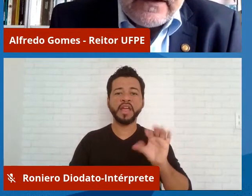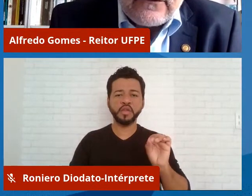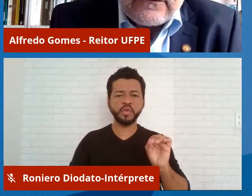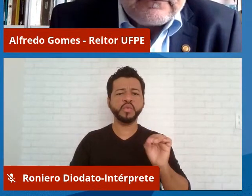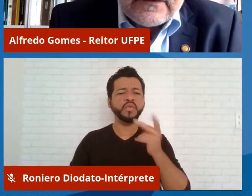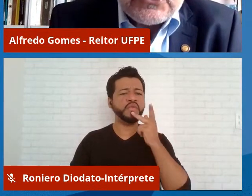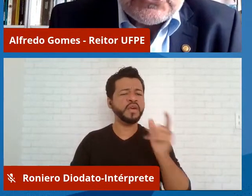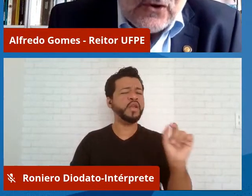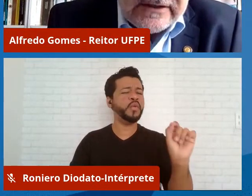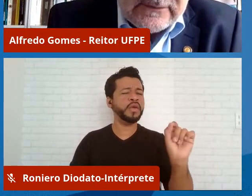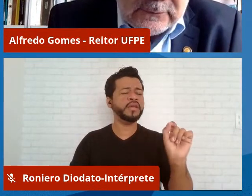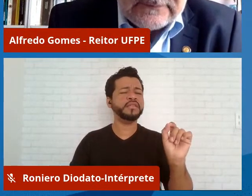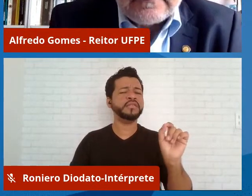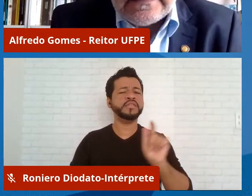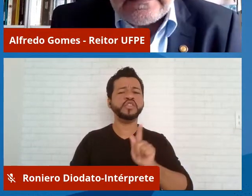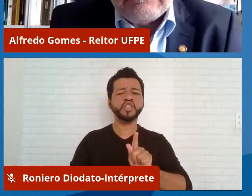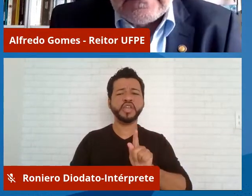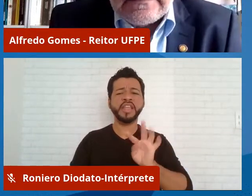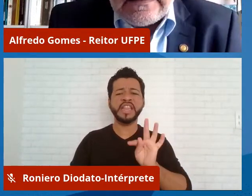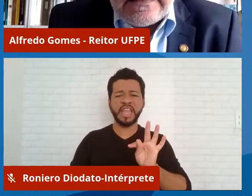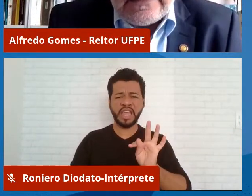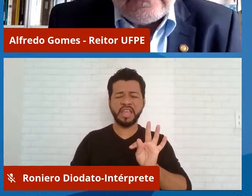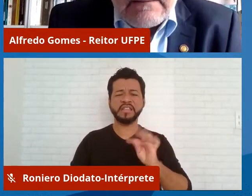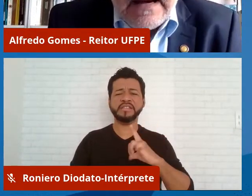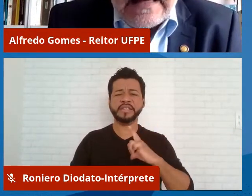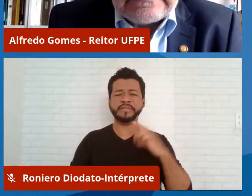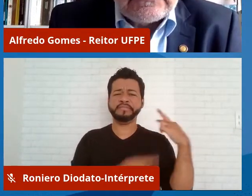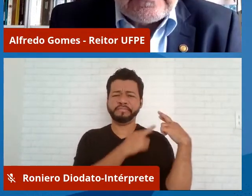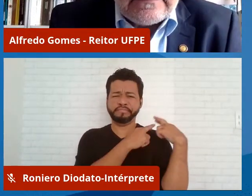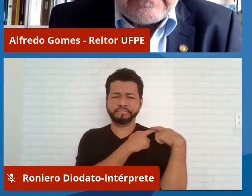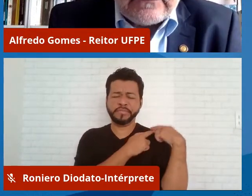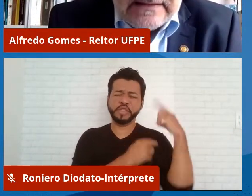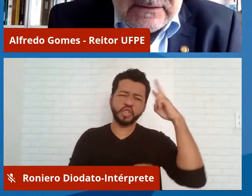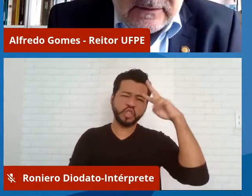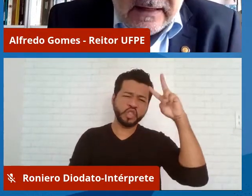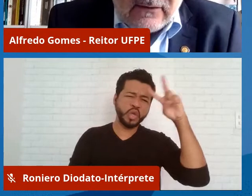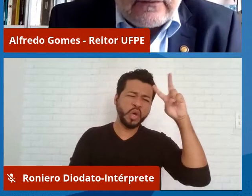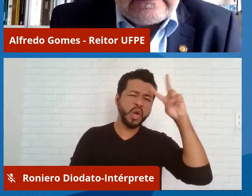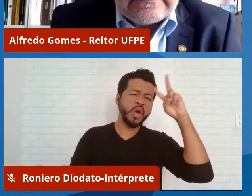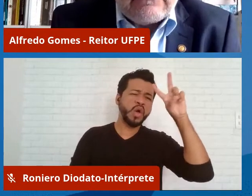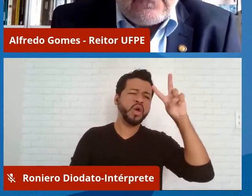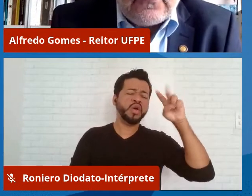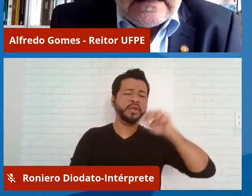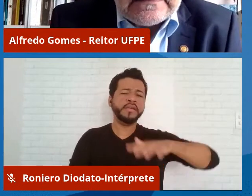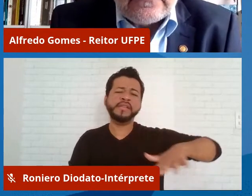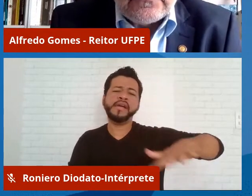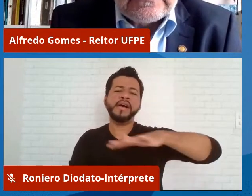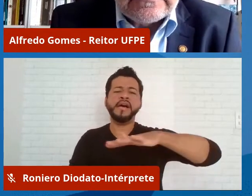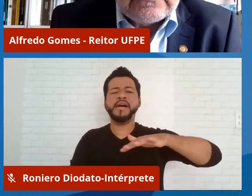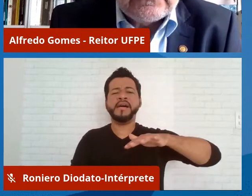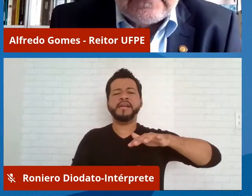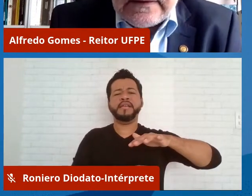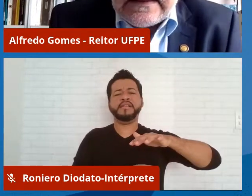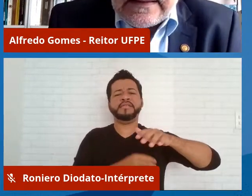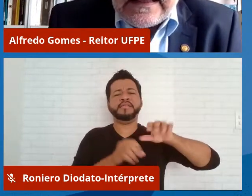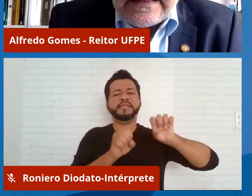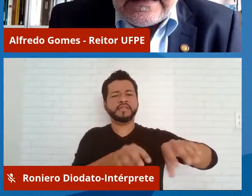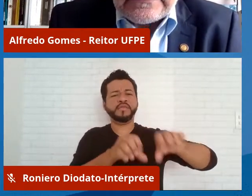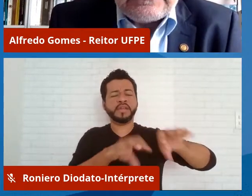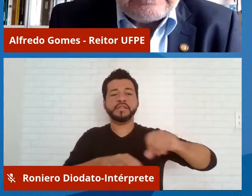tem um papel histórico, né, no debate do campo educacional e da formulação,